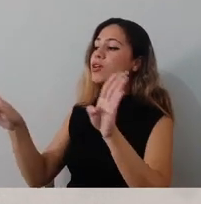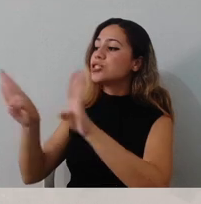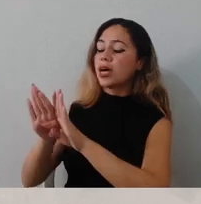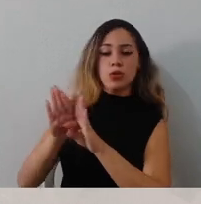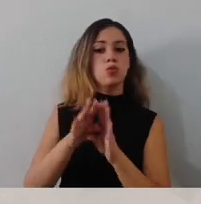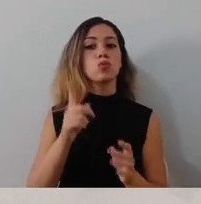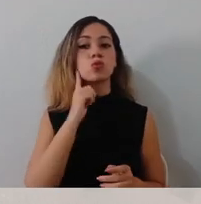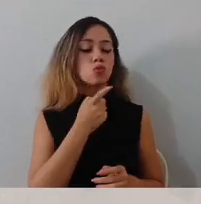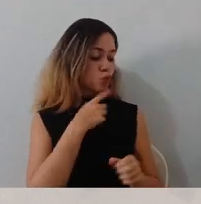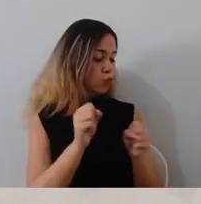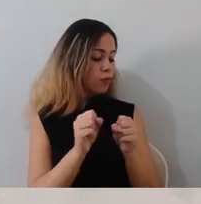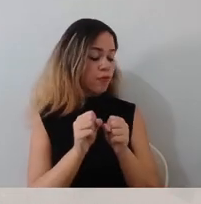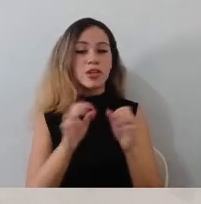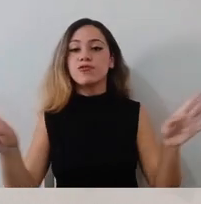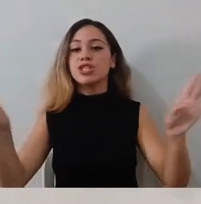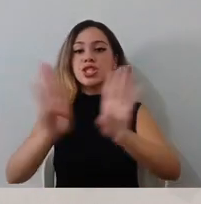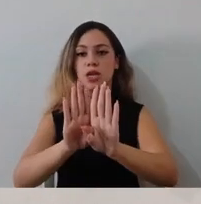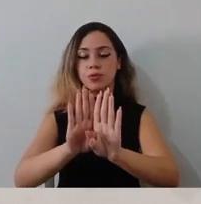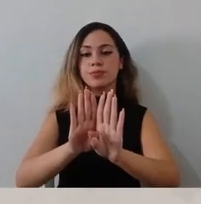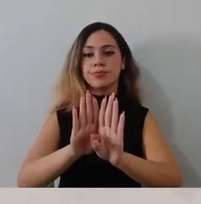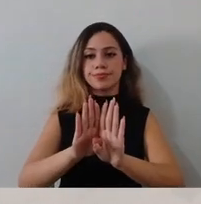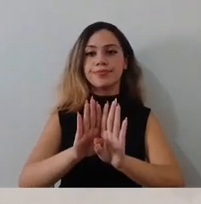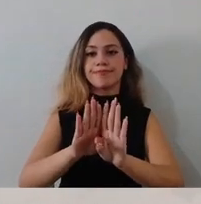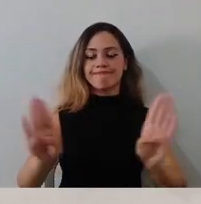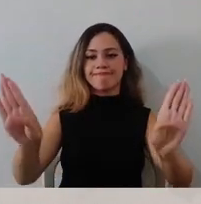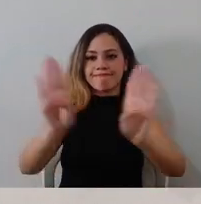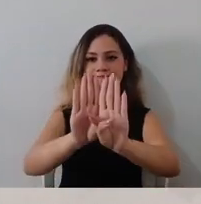ou fechado? Aí ele fez, fechado.